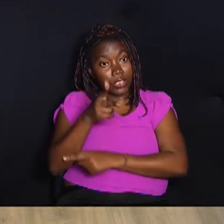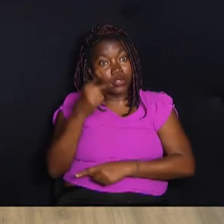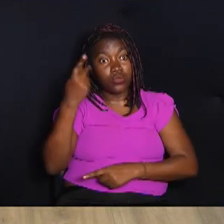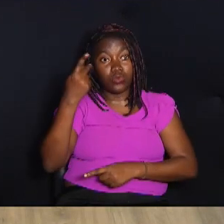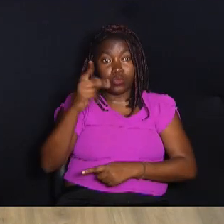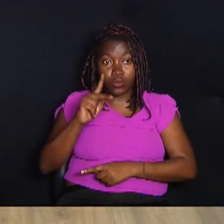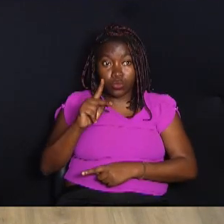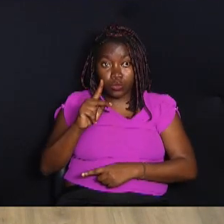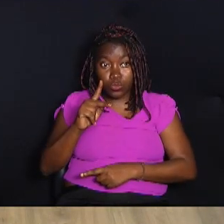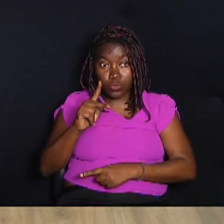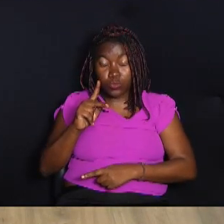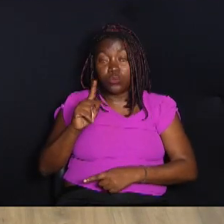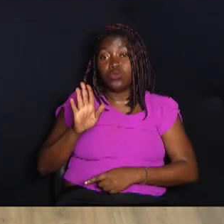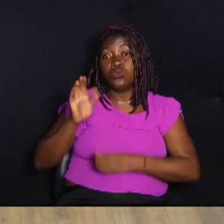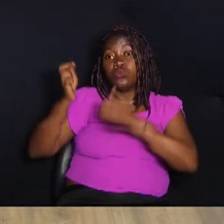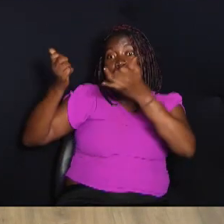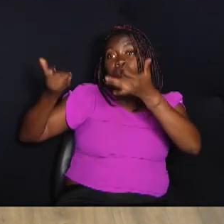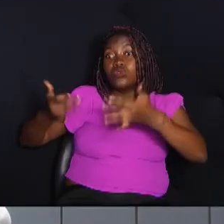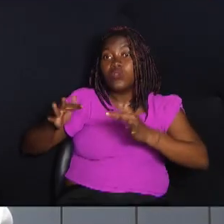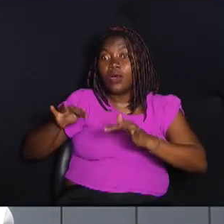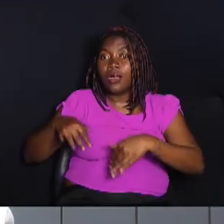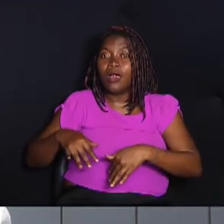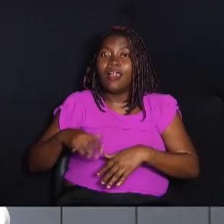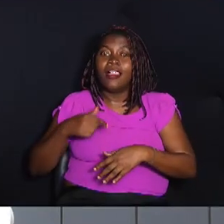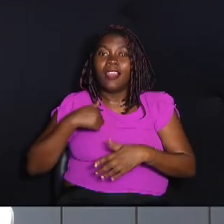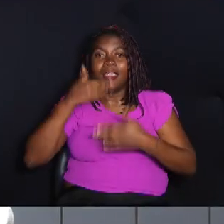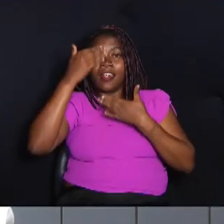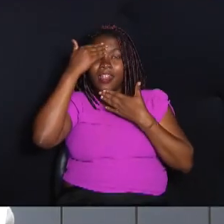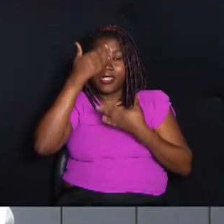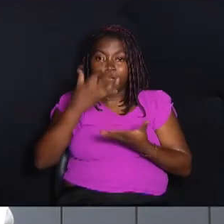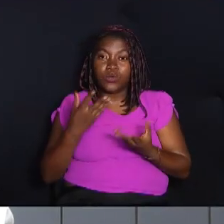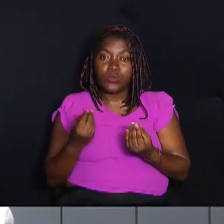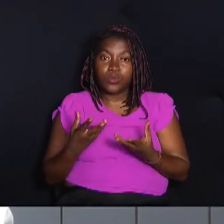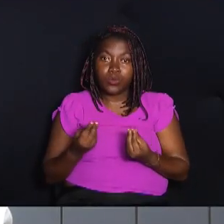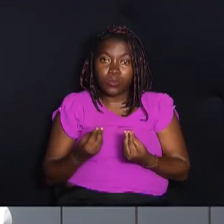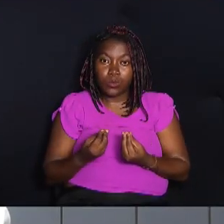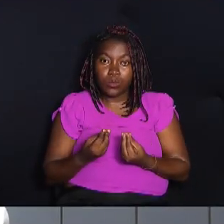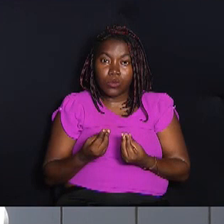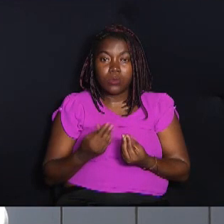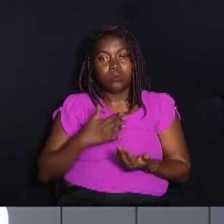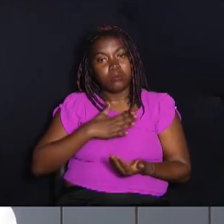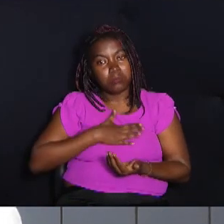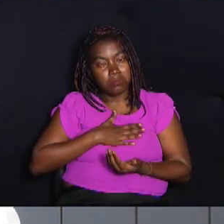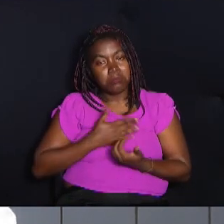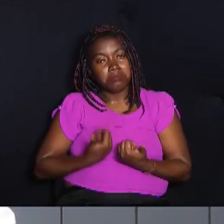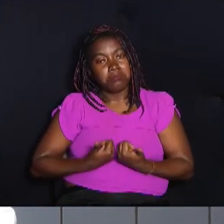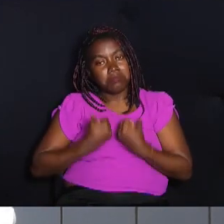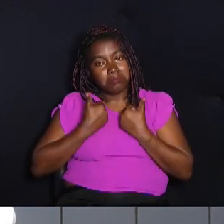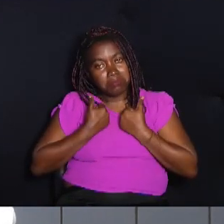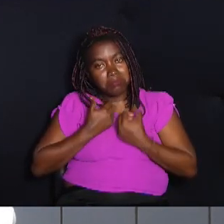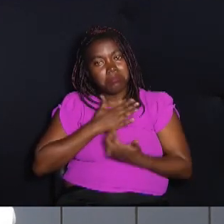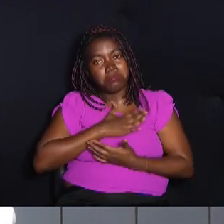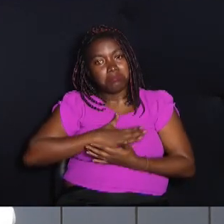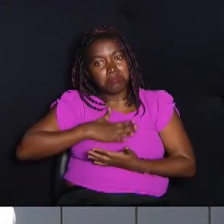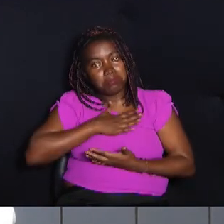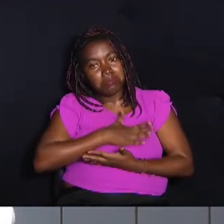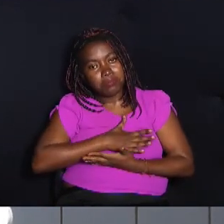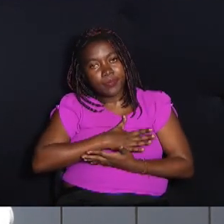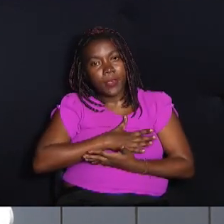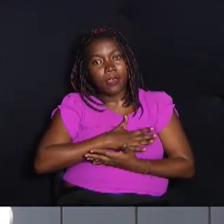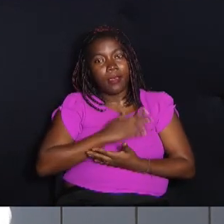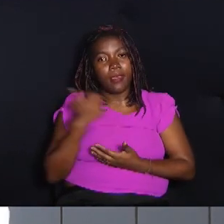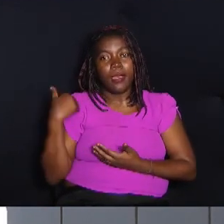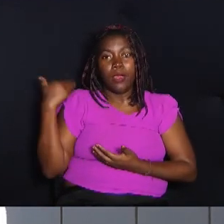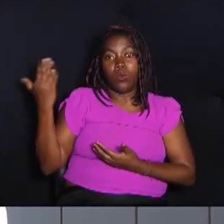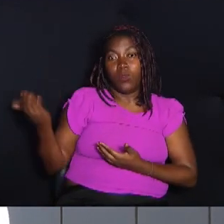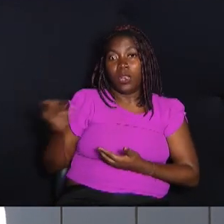suas contribuições finais. Gabriel, agradeço muito. Para mim também é uma grande satisfação, uma grande honra, ao lado do vereador